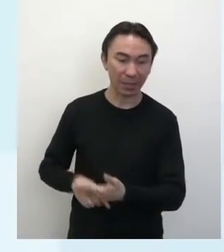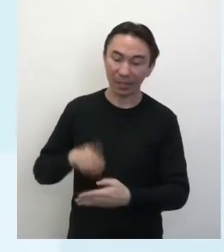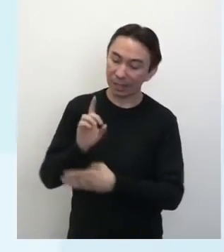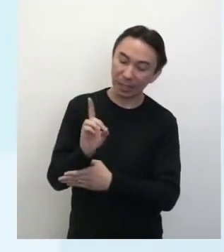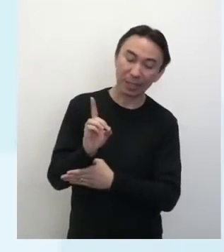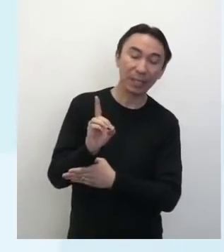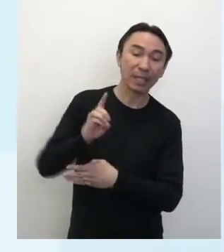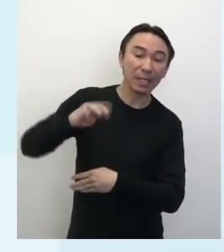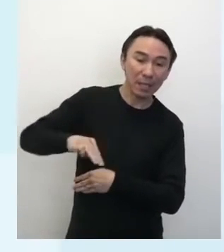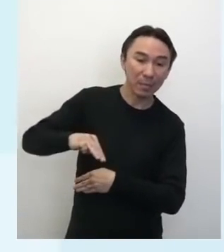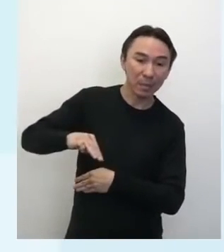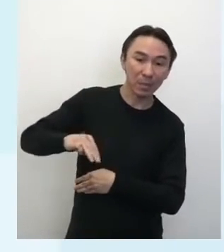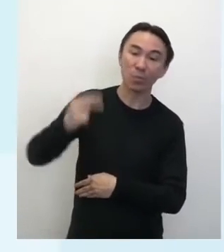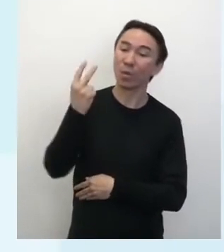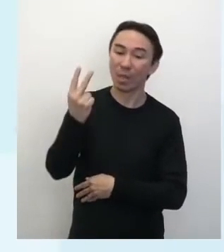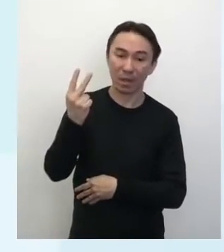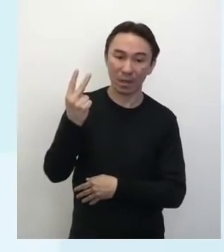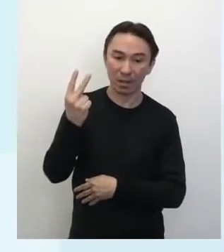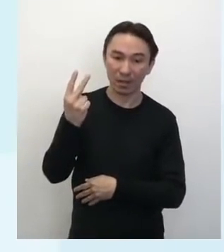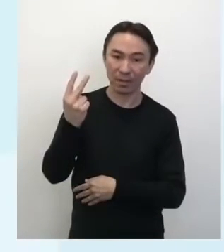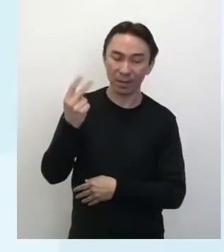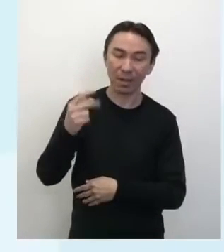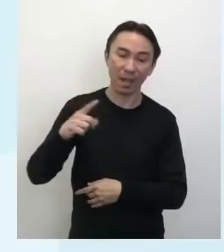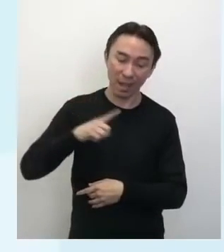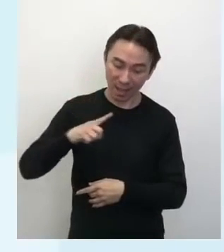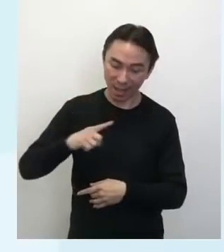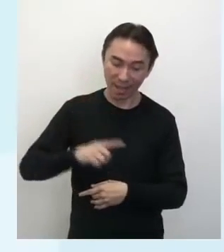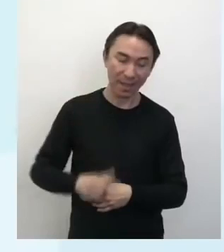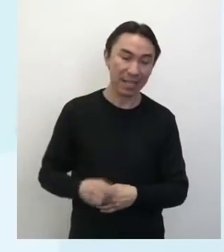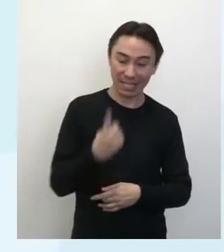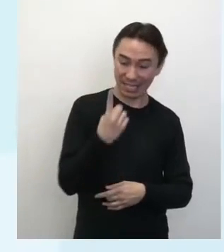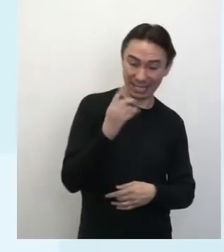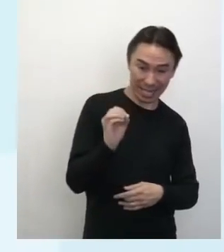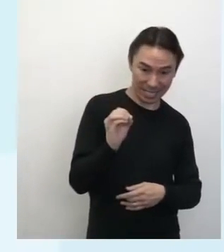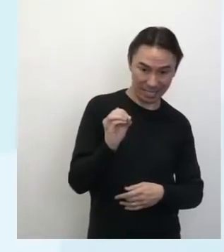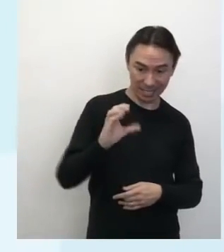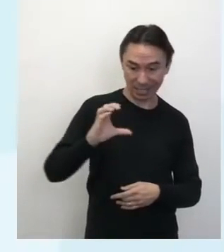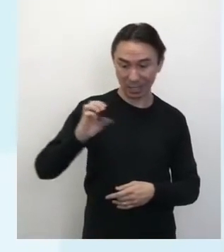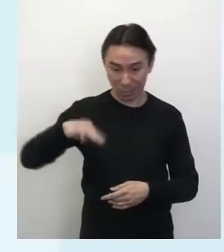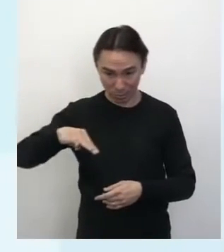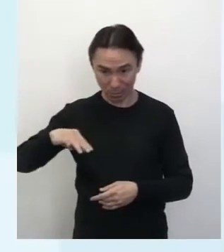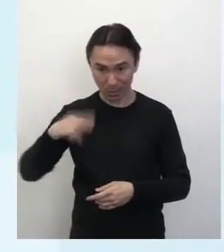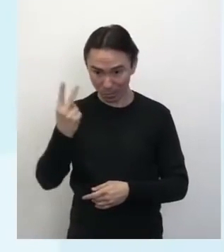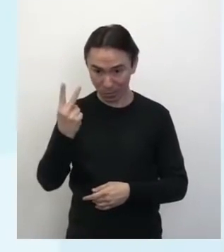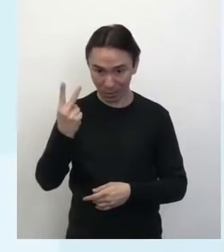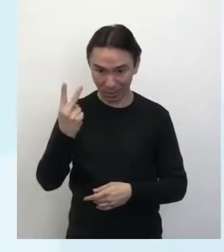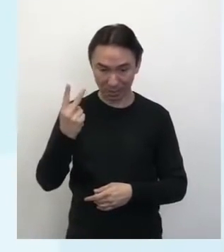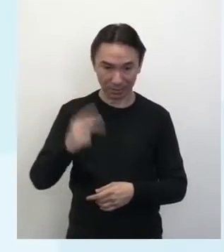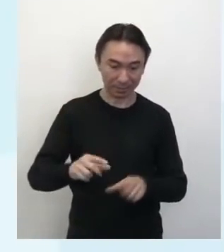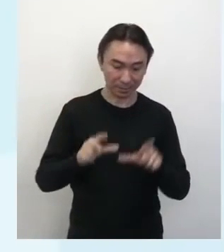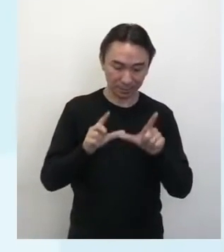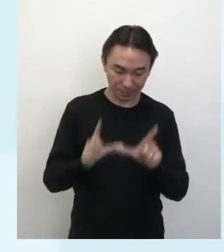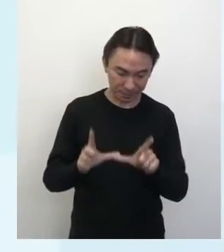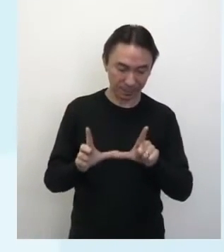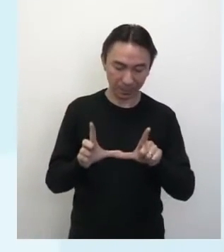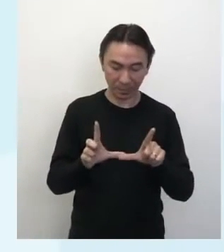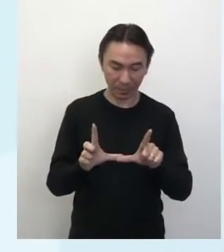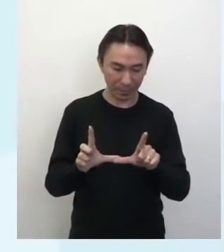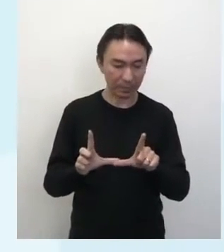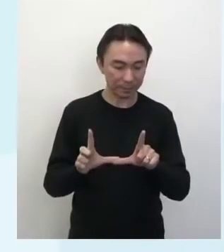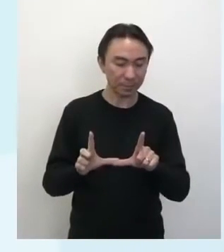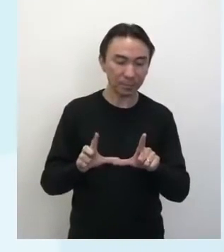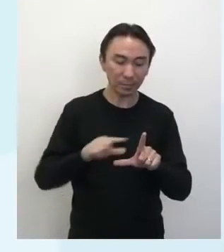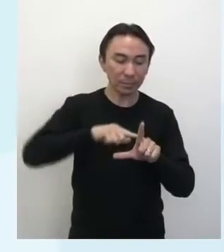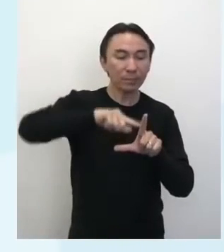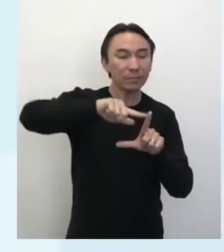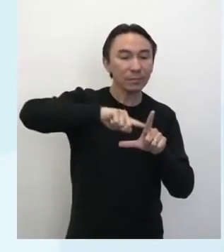é um quadrado de 10 centímetros por 10 centímetros, né? Sim, que era a ideia quase que do cubo, né? Exatamente, só que no Trabalhou. caso